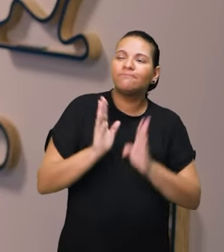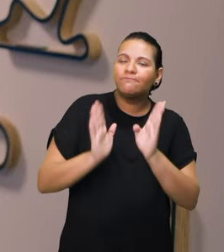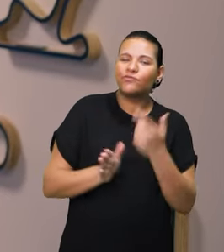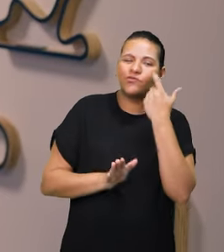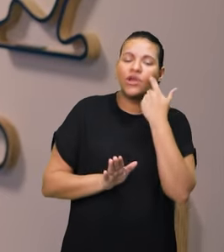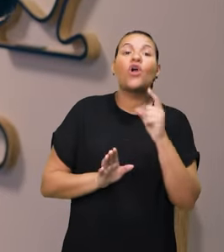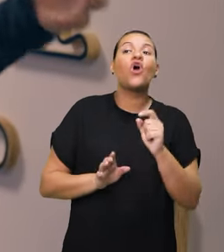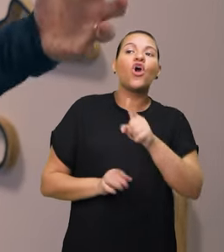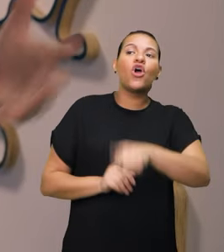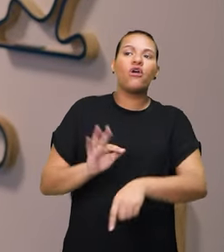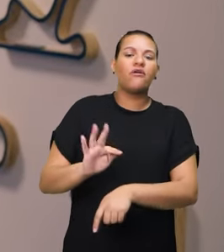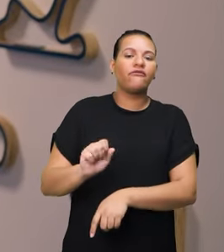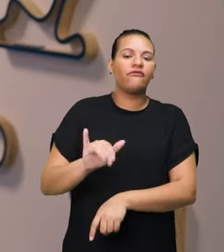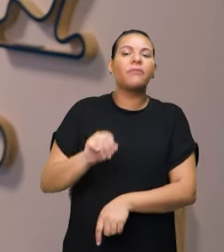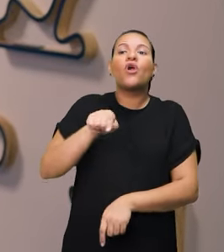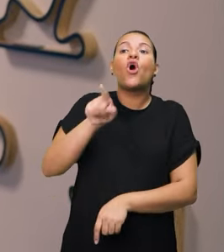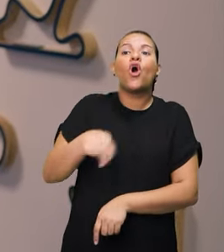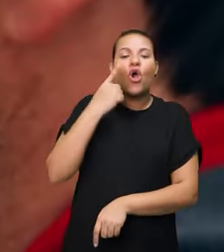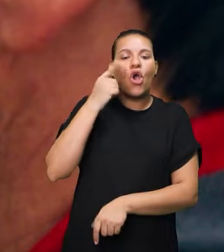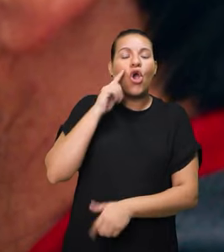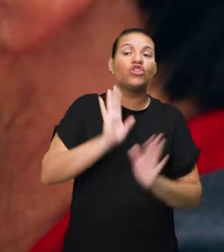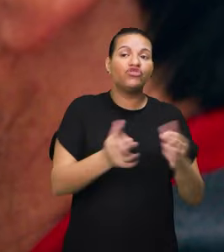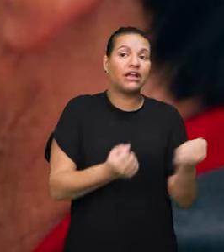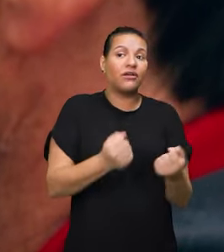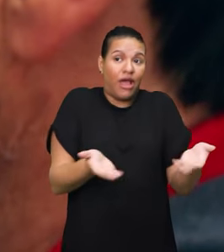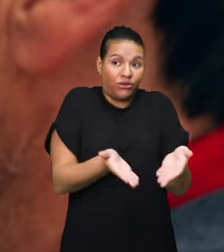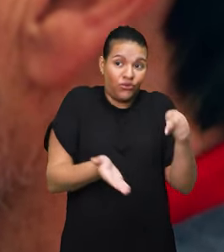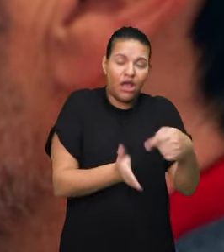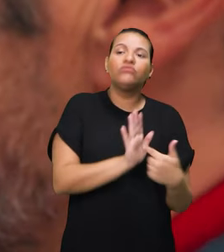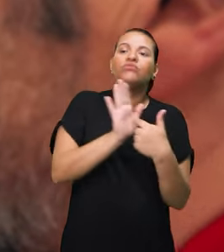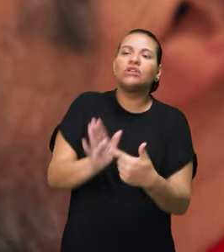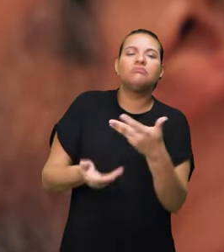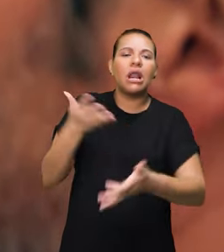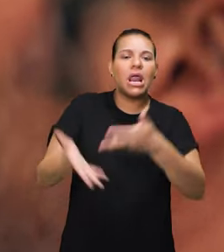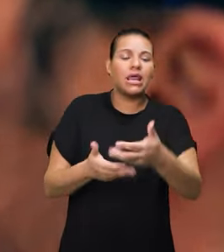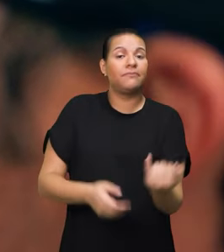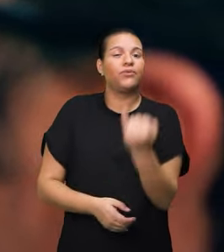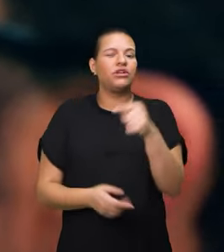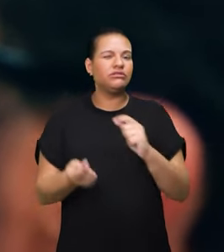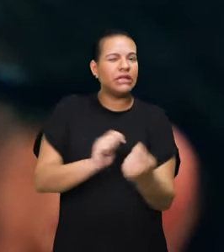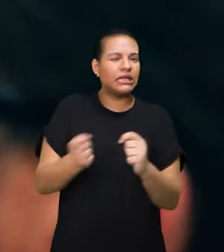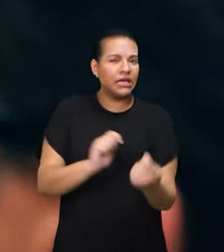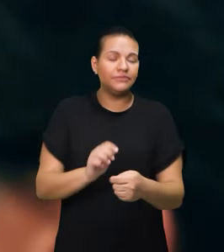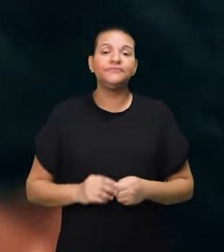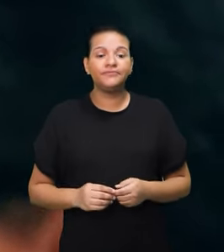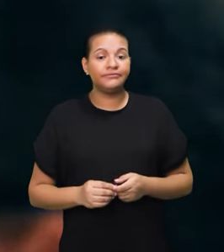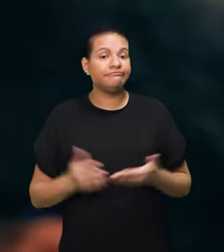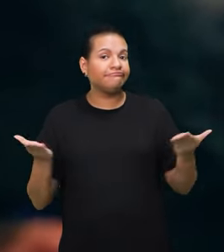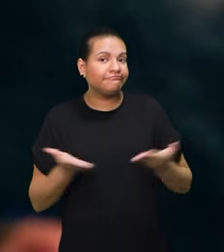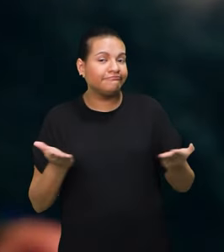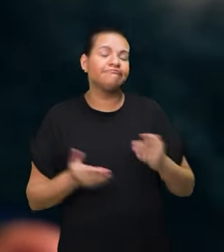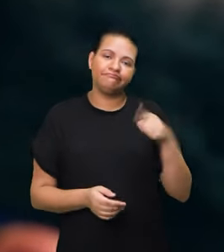equipe para ele e ele conseguir buscar já algumas melhorias acho que isso foi importante hoje já conheço as dores de todos os lados né do